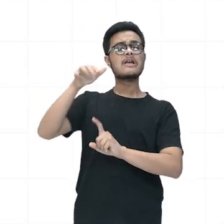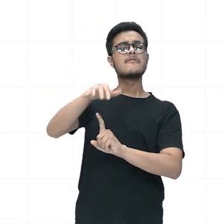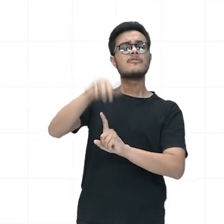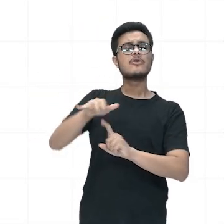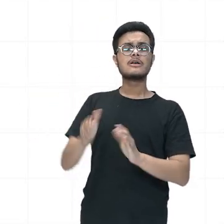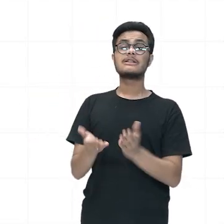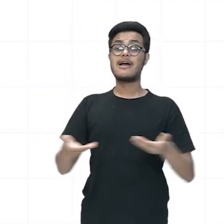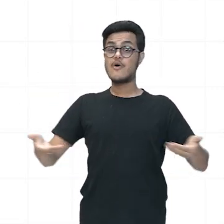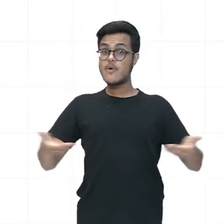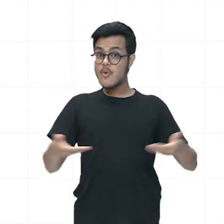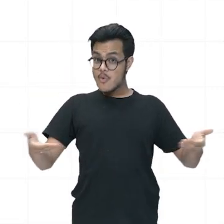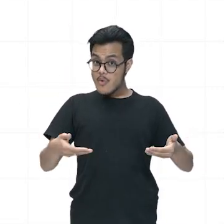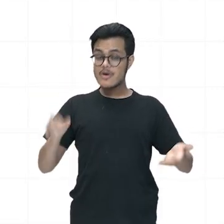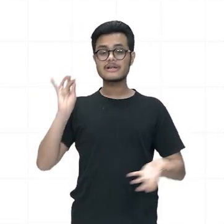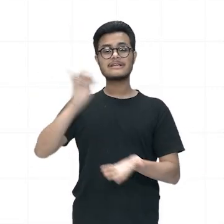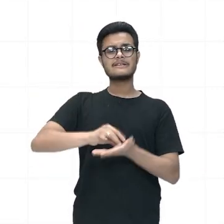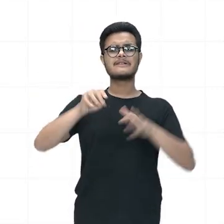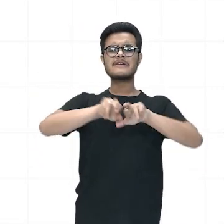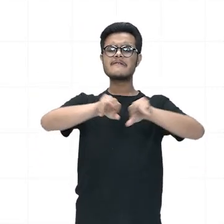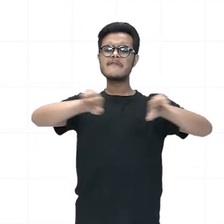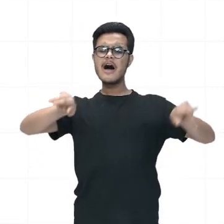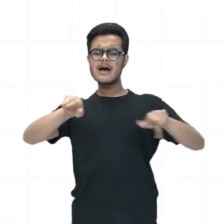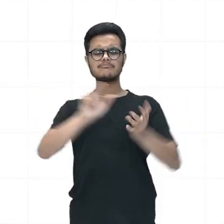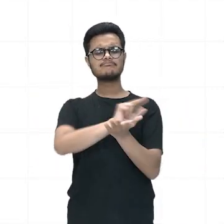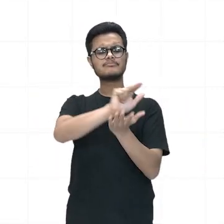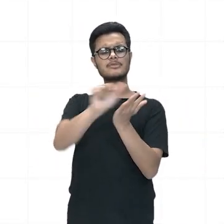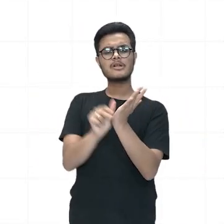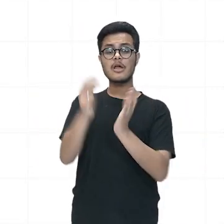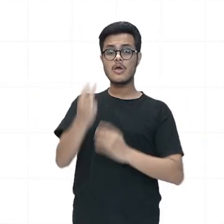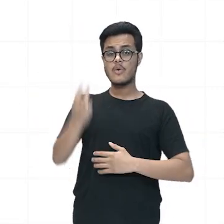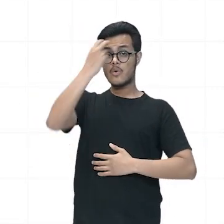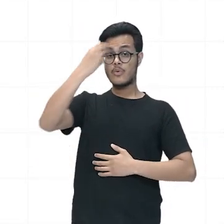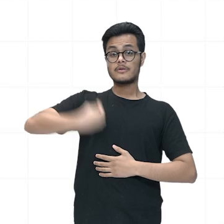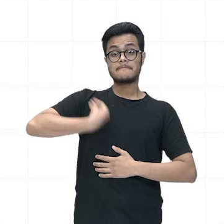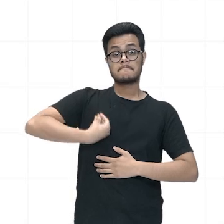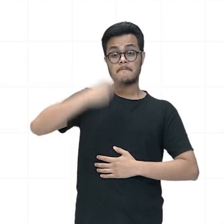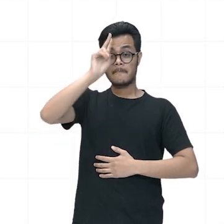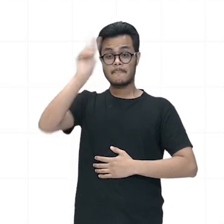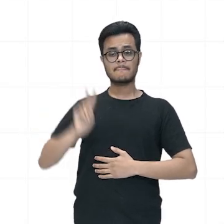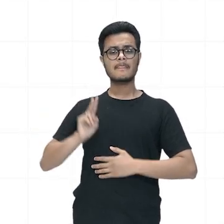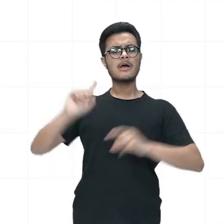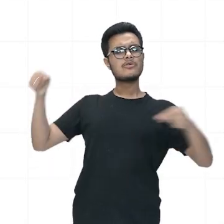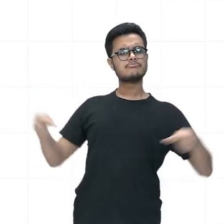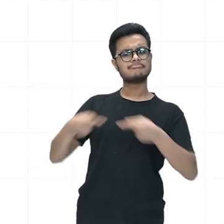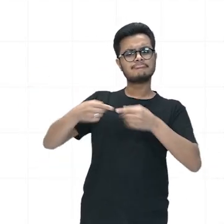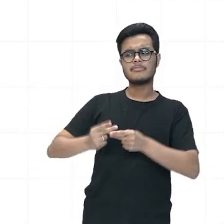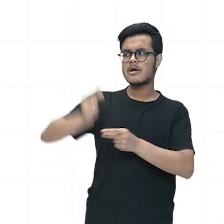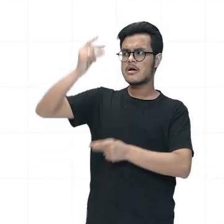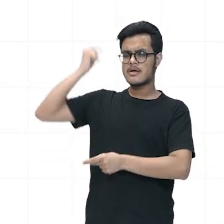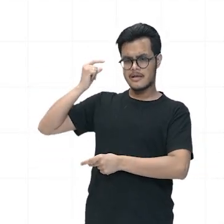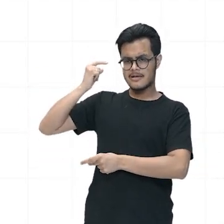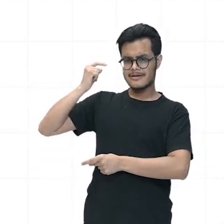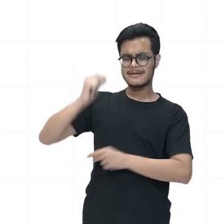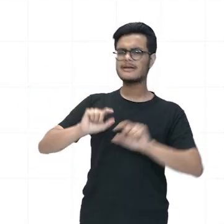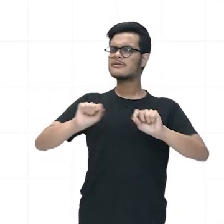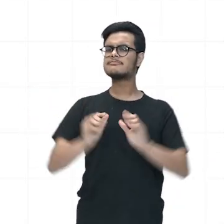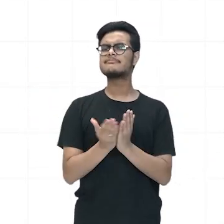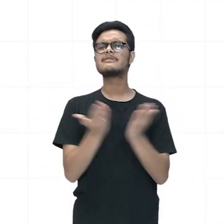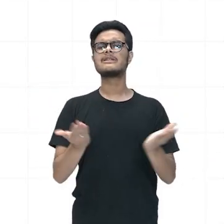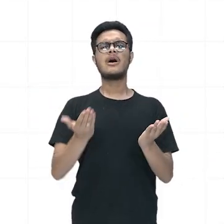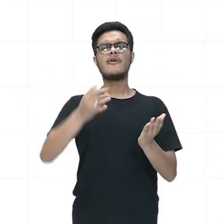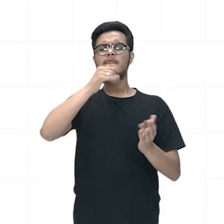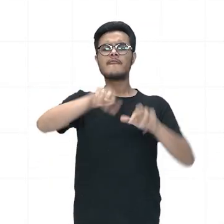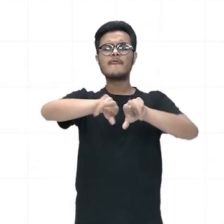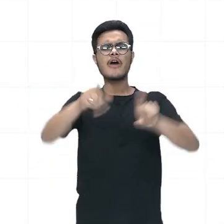mundo atual em diversos momentos da nossa história ligados, então, a essa cultura, tá? Então,